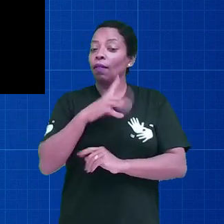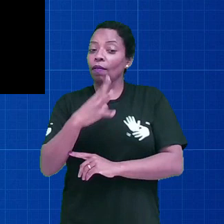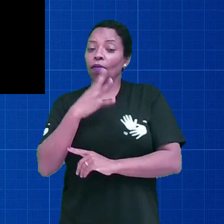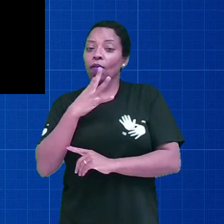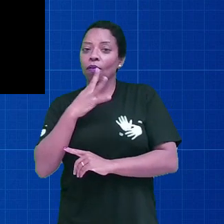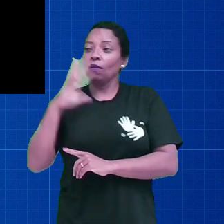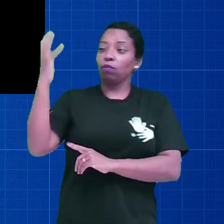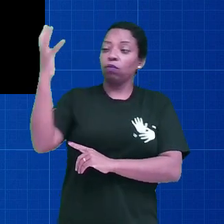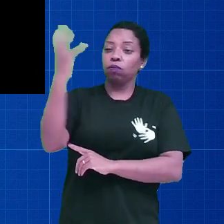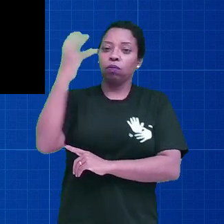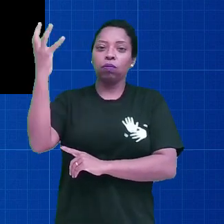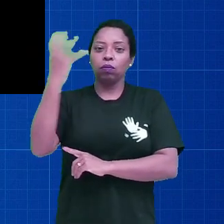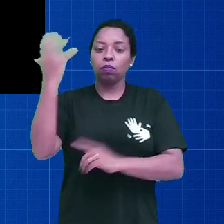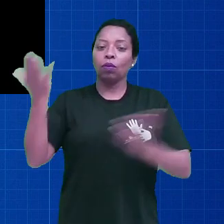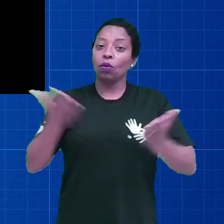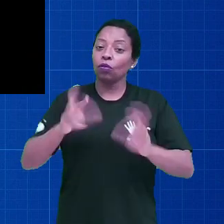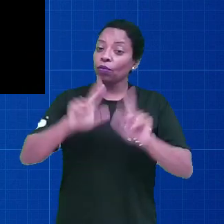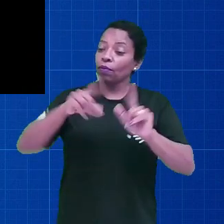há alguns anos.